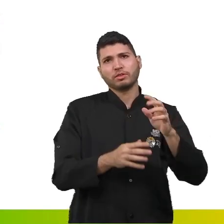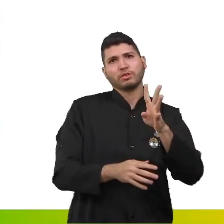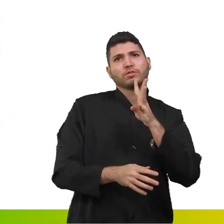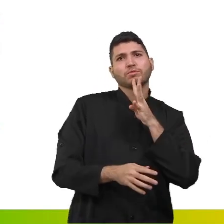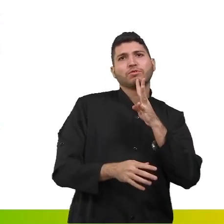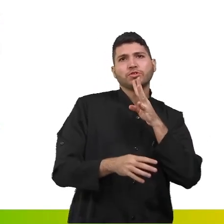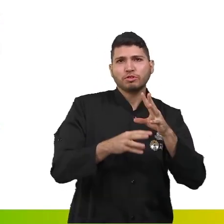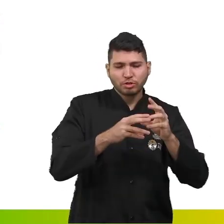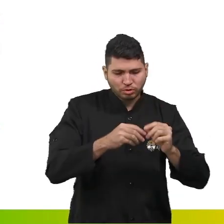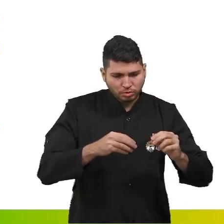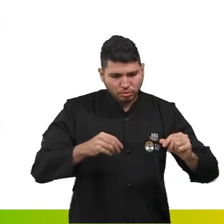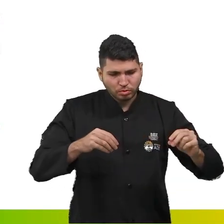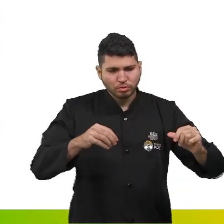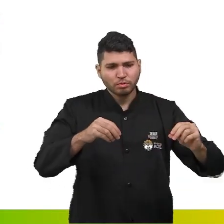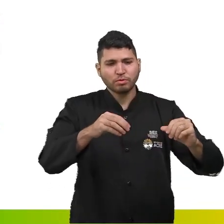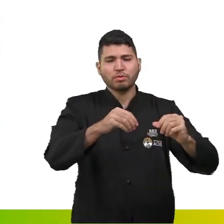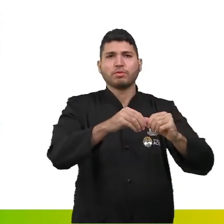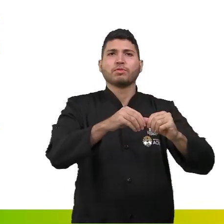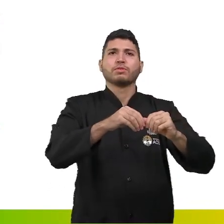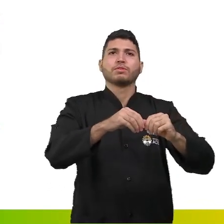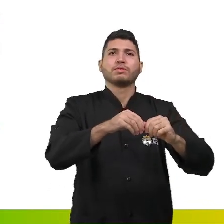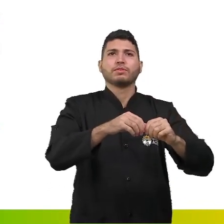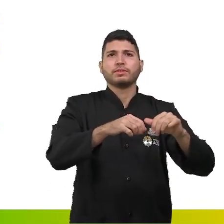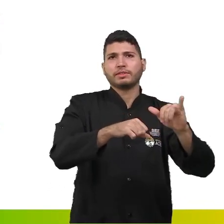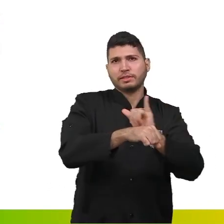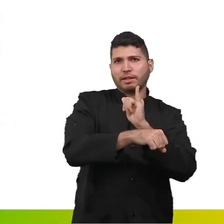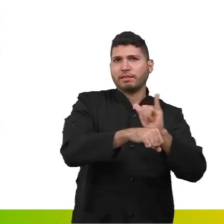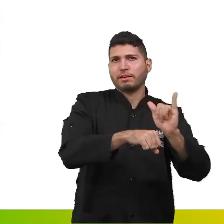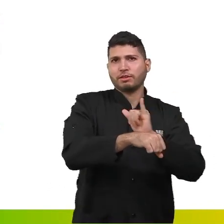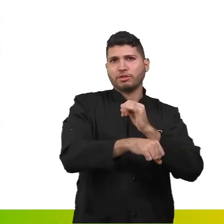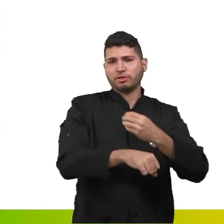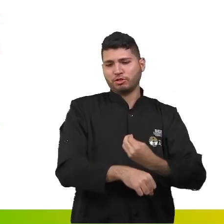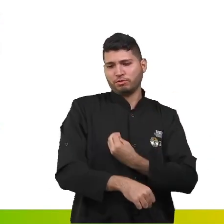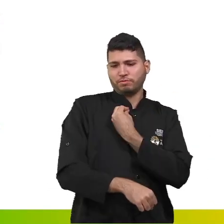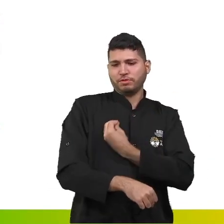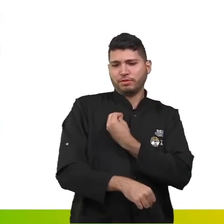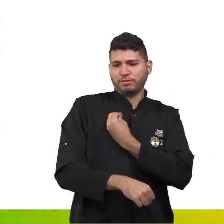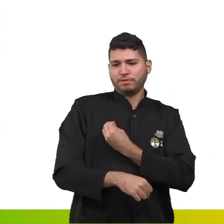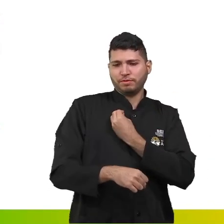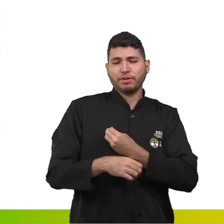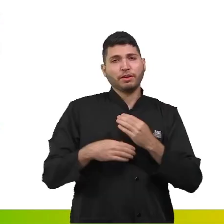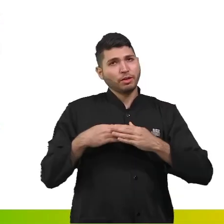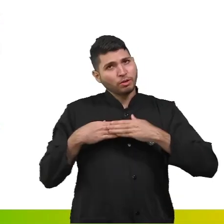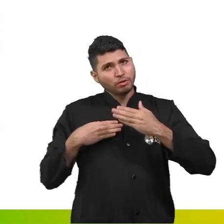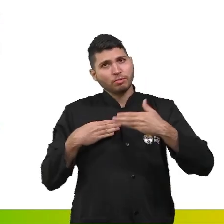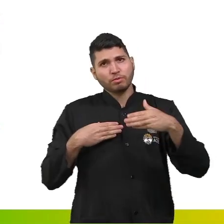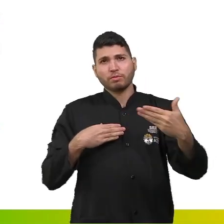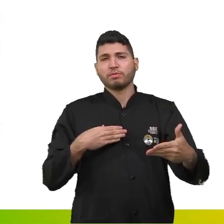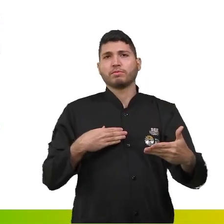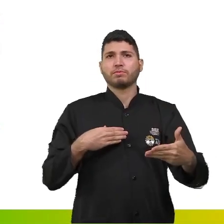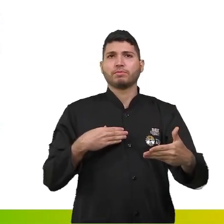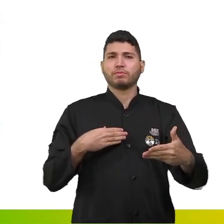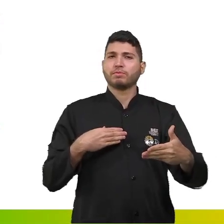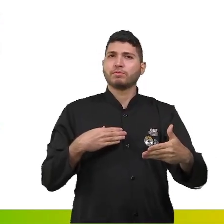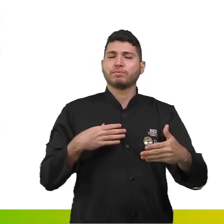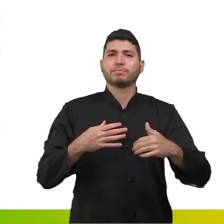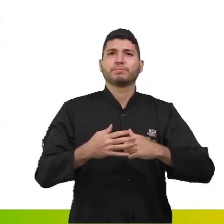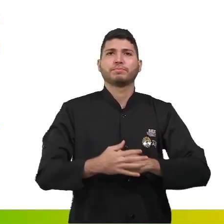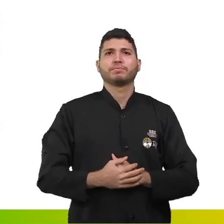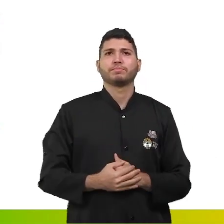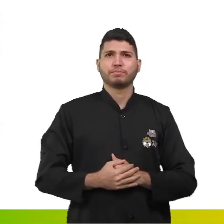território e eles tinham táticas de sobrevivência nesse território que eram salientadas pelos